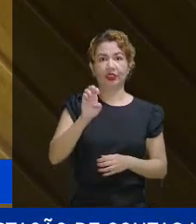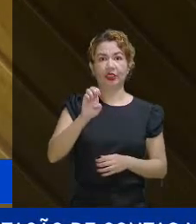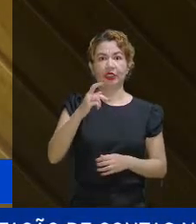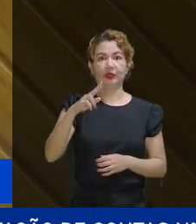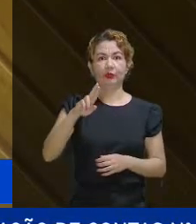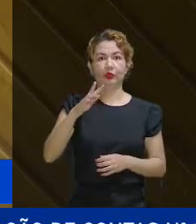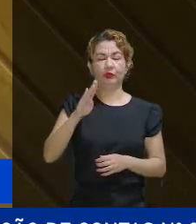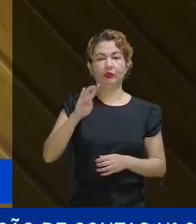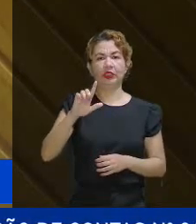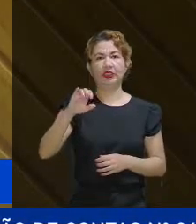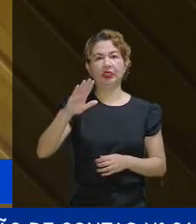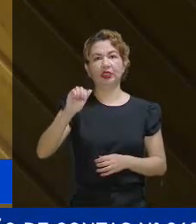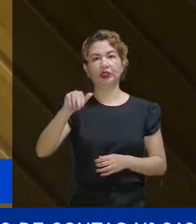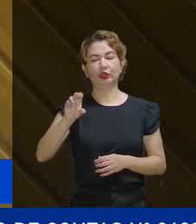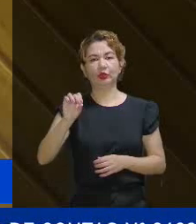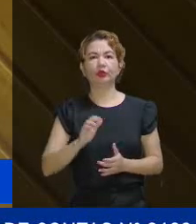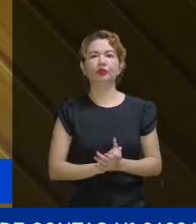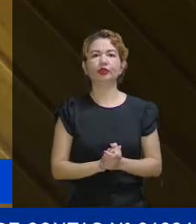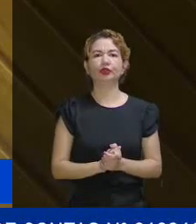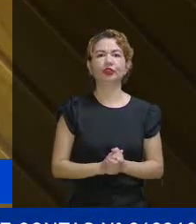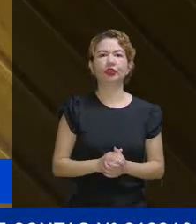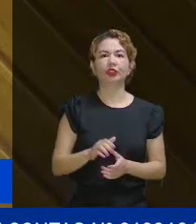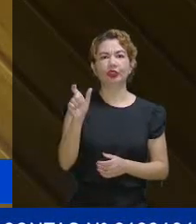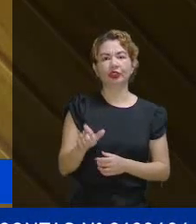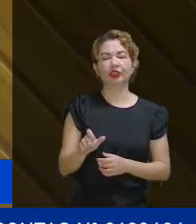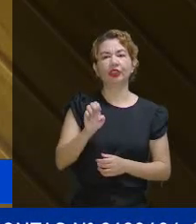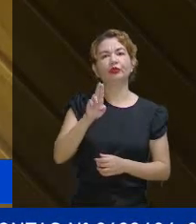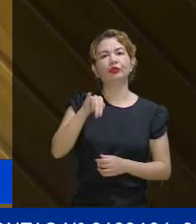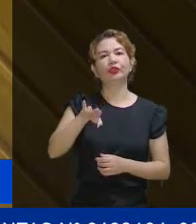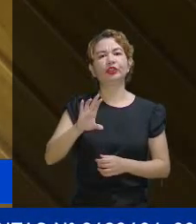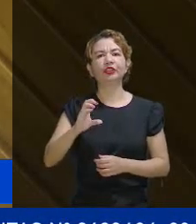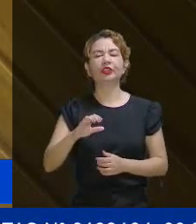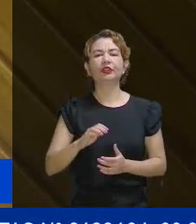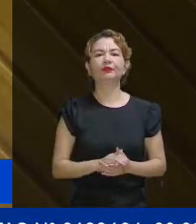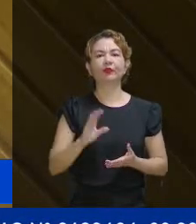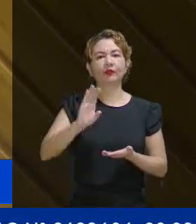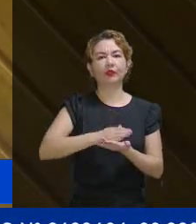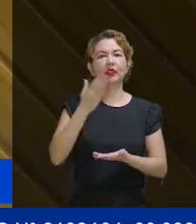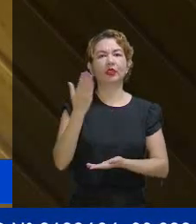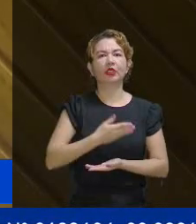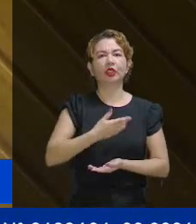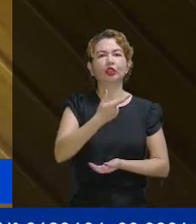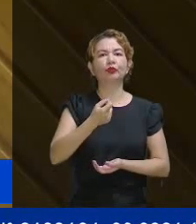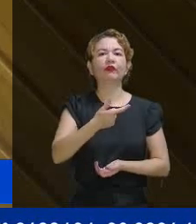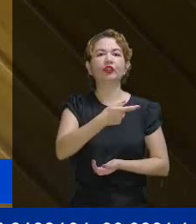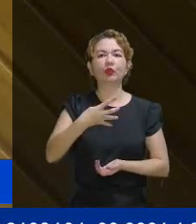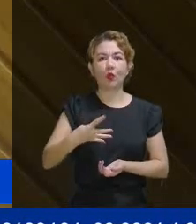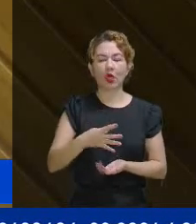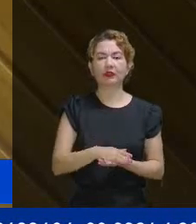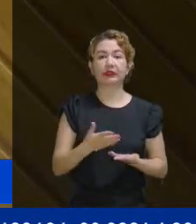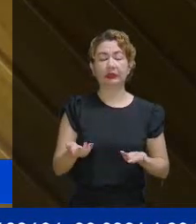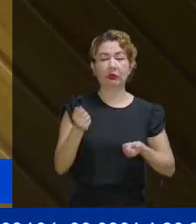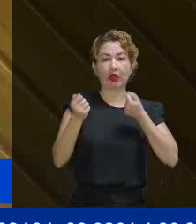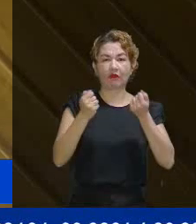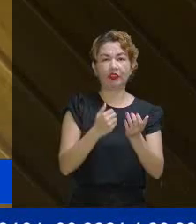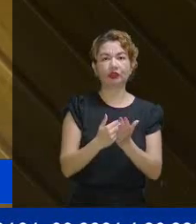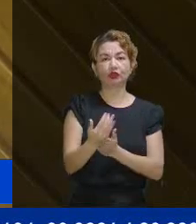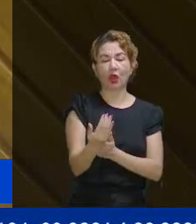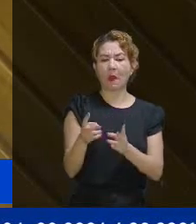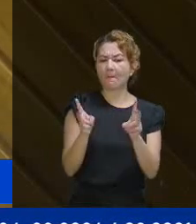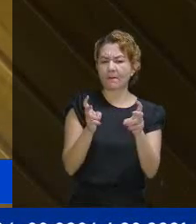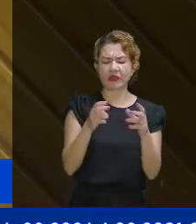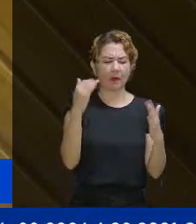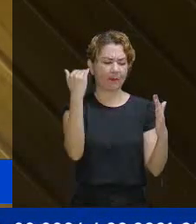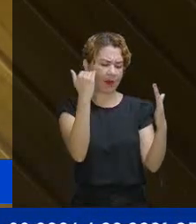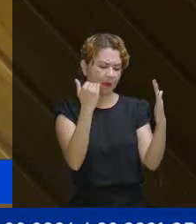Eunice Magável Ramos, apresentou prestação de contas referente à campanha de 2024. Na análise inicial, nada se verificou